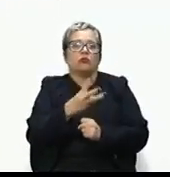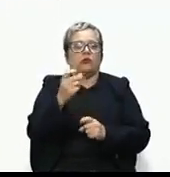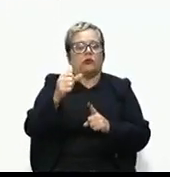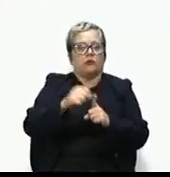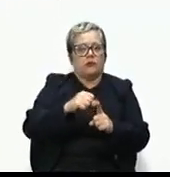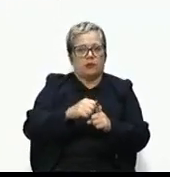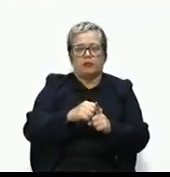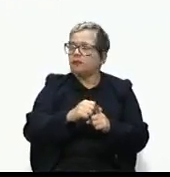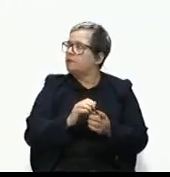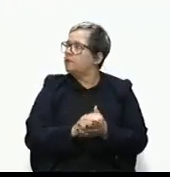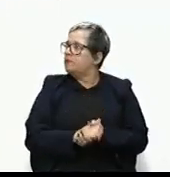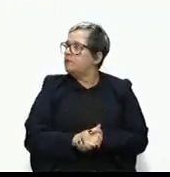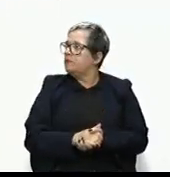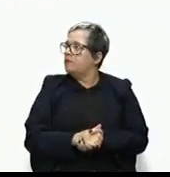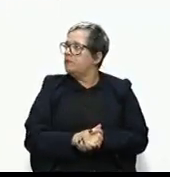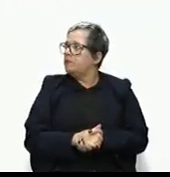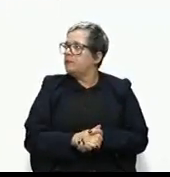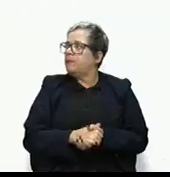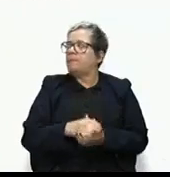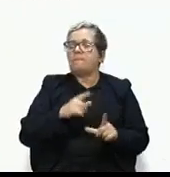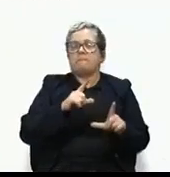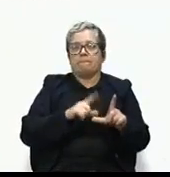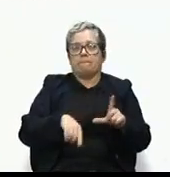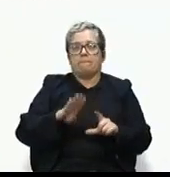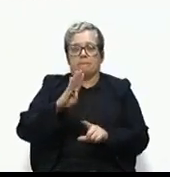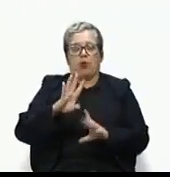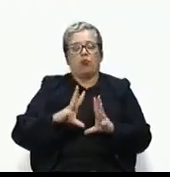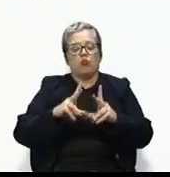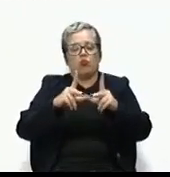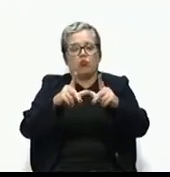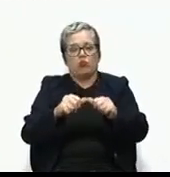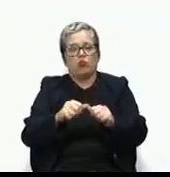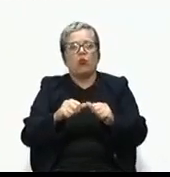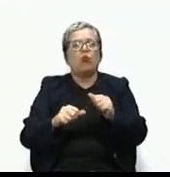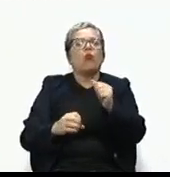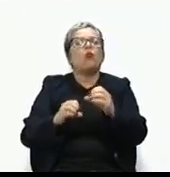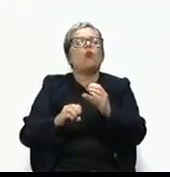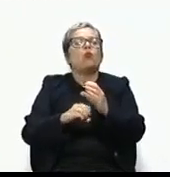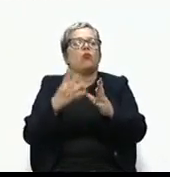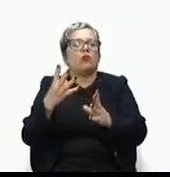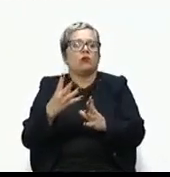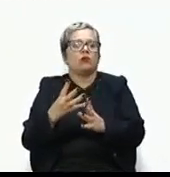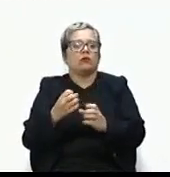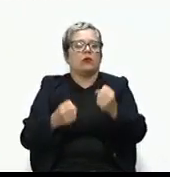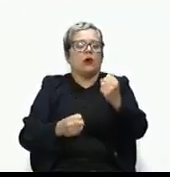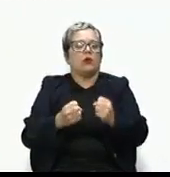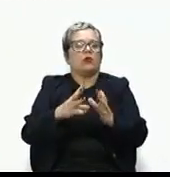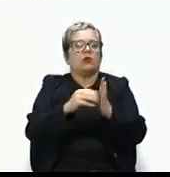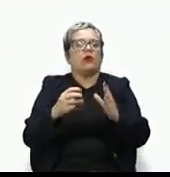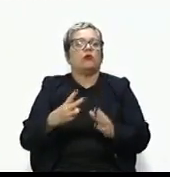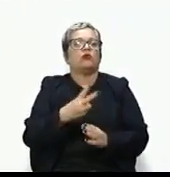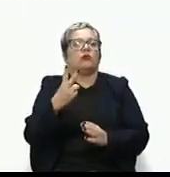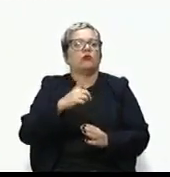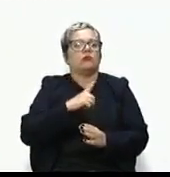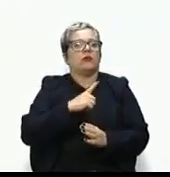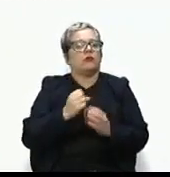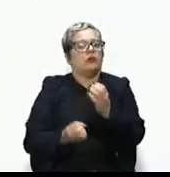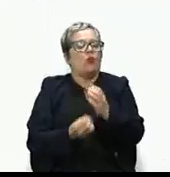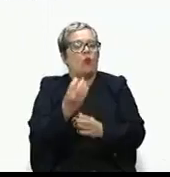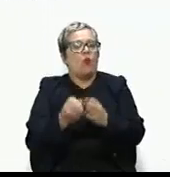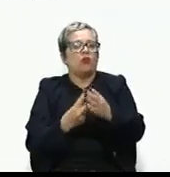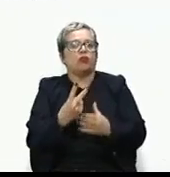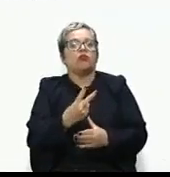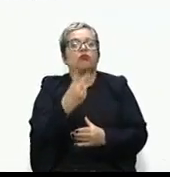de produção. O item B, ao todo, quantos carros do modelo 2 foram fabricados pelas